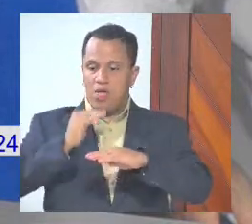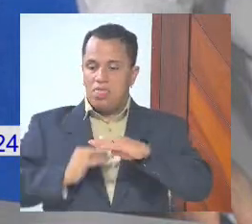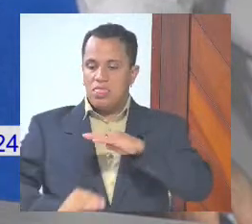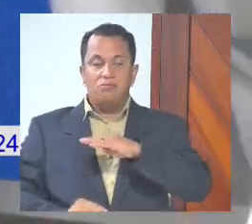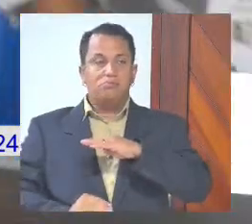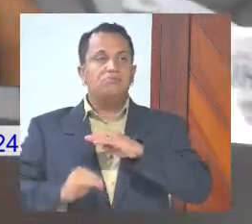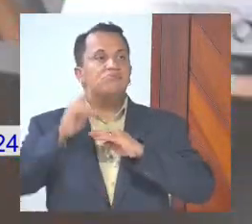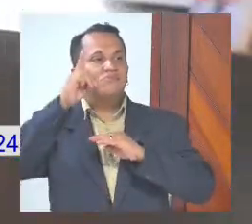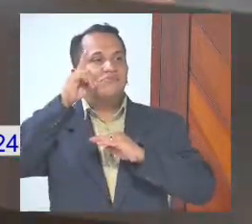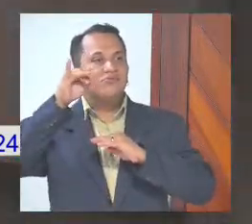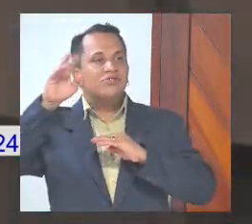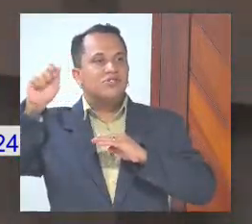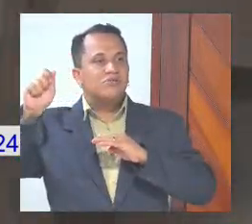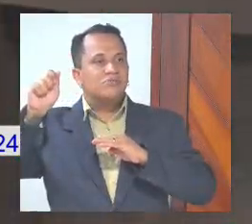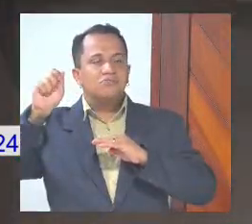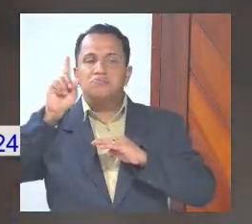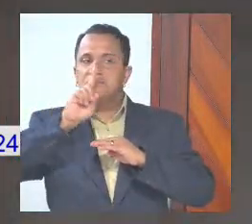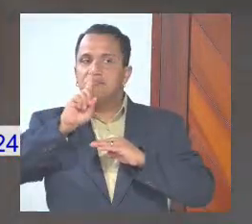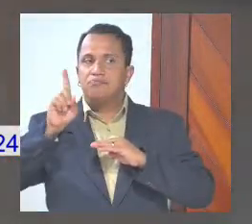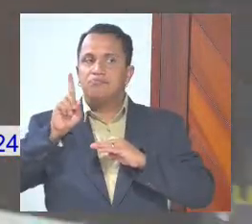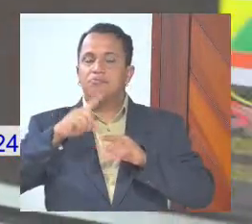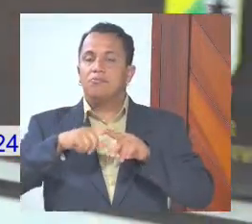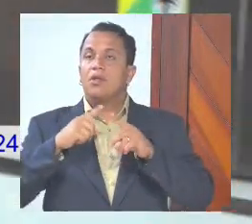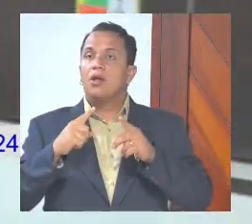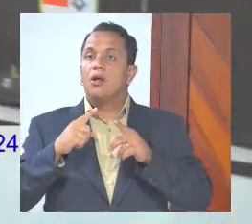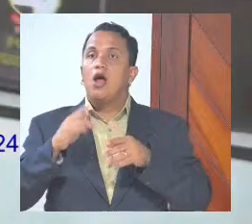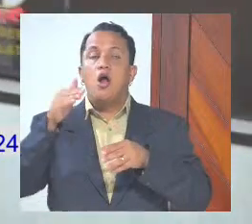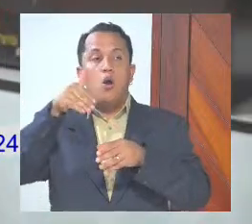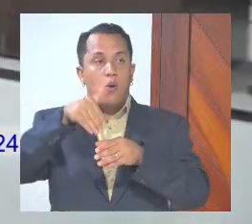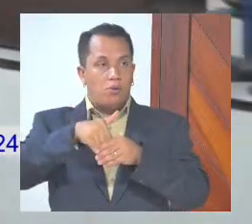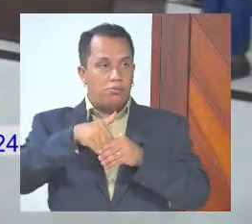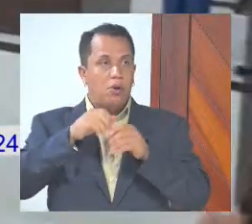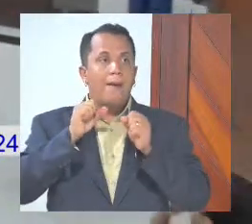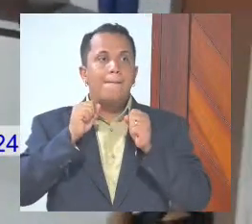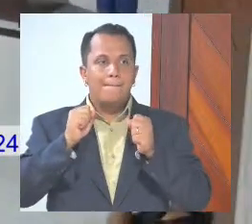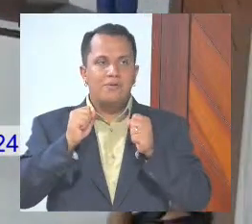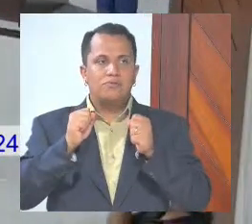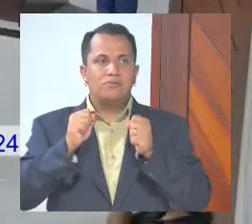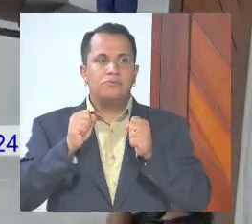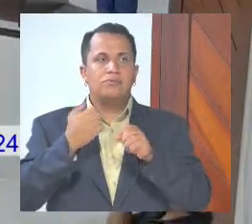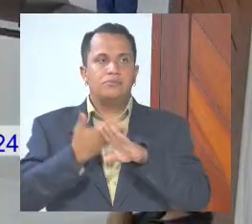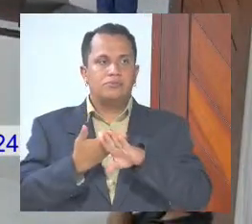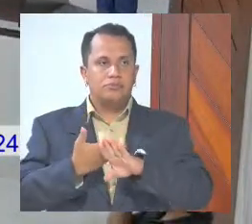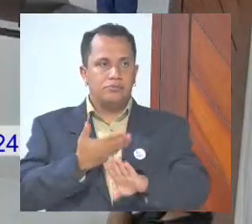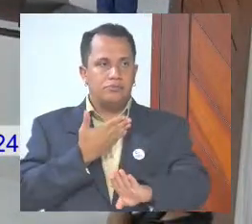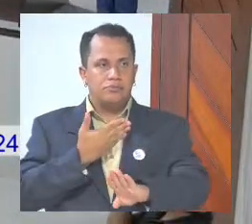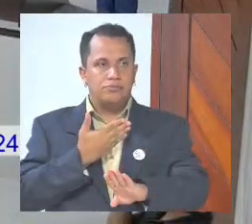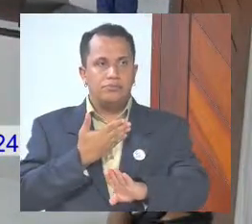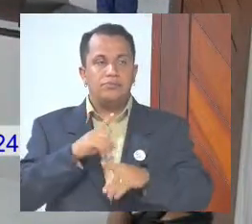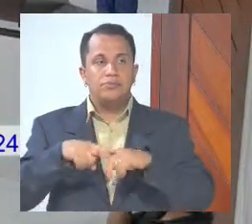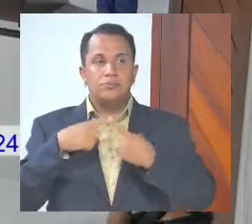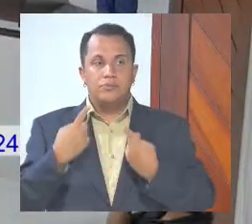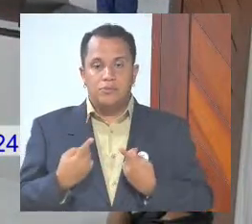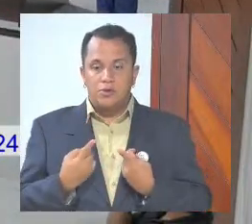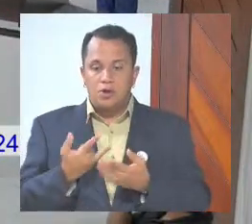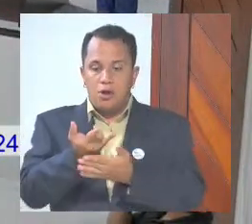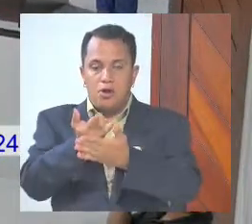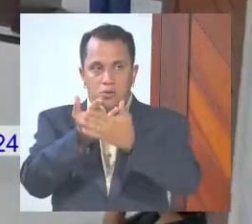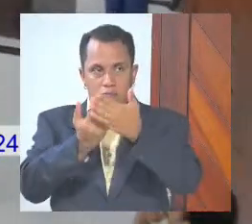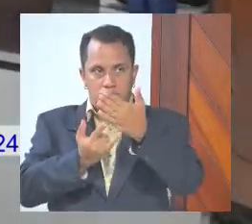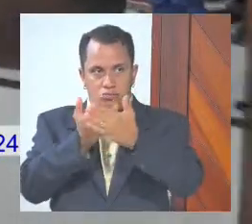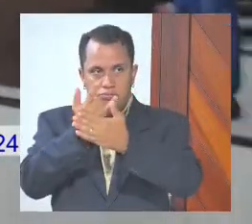120 dias. O vereador poderá licenciar-se mediante